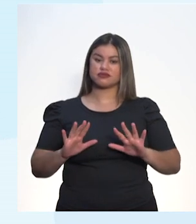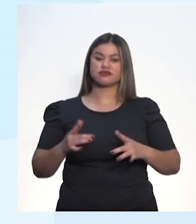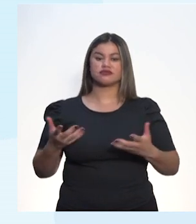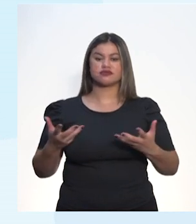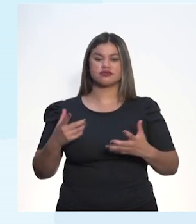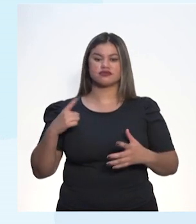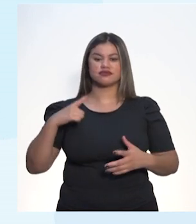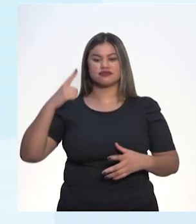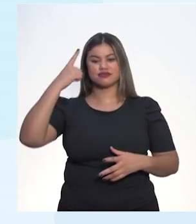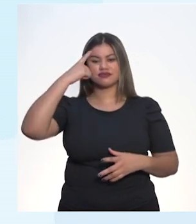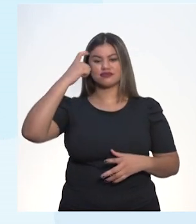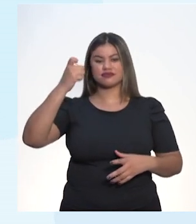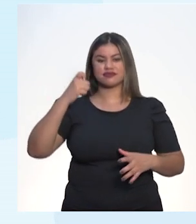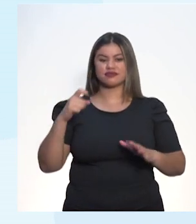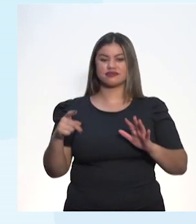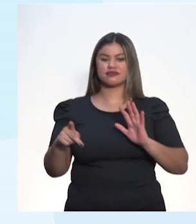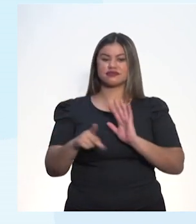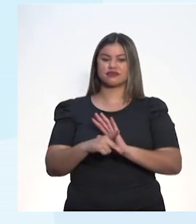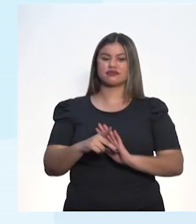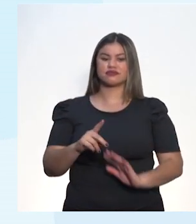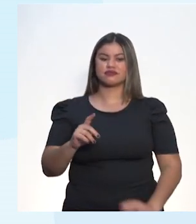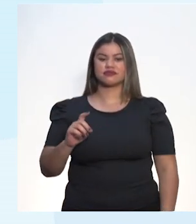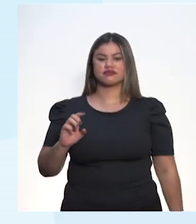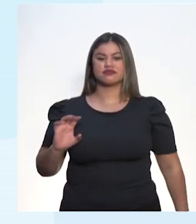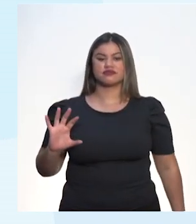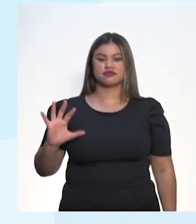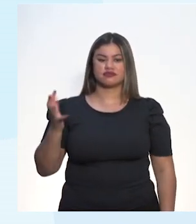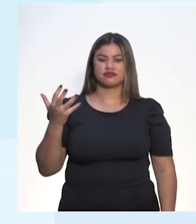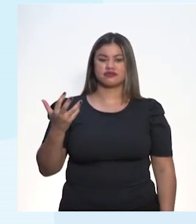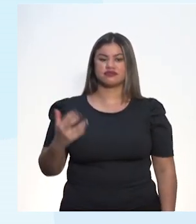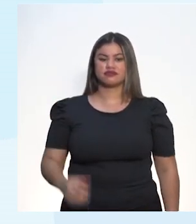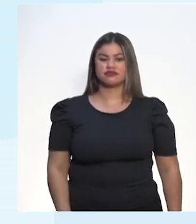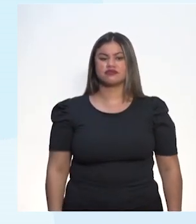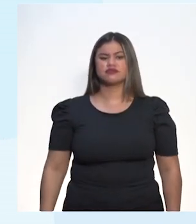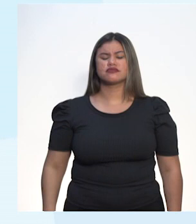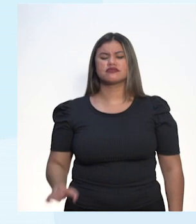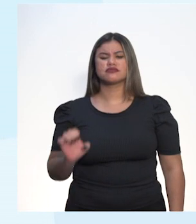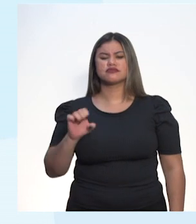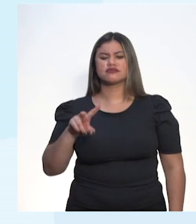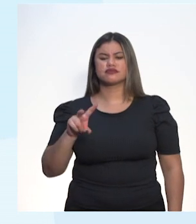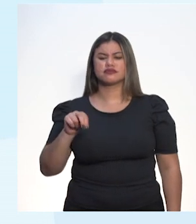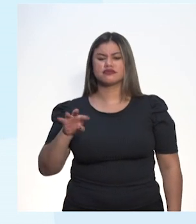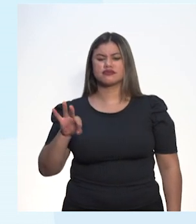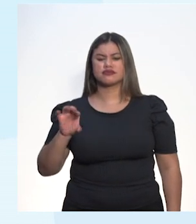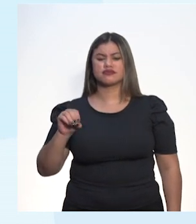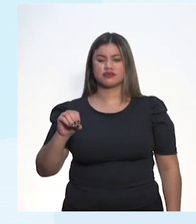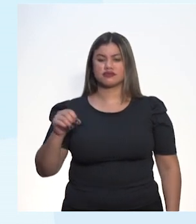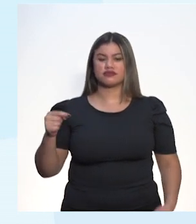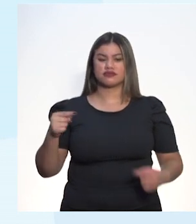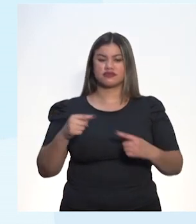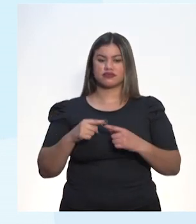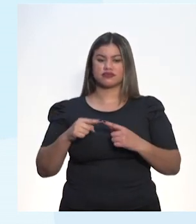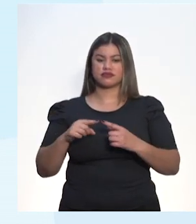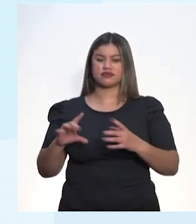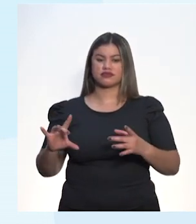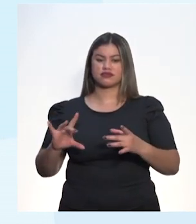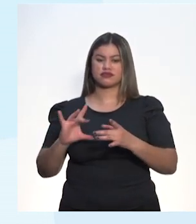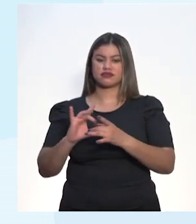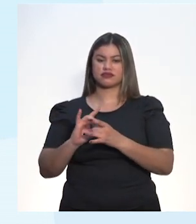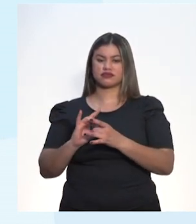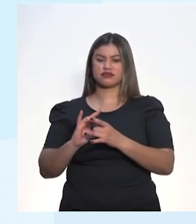entrar na ideia de evento. O que é o evento? Ele é um subconjunto do